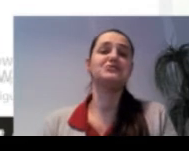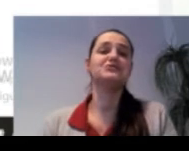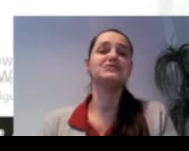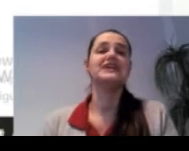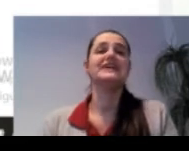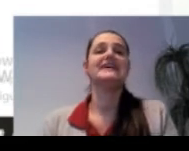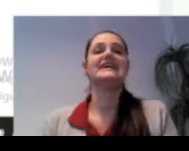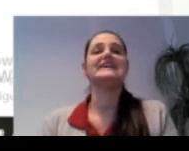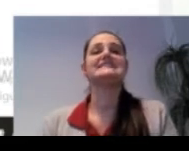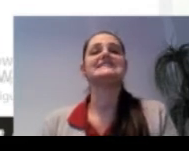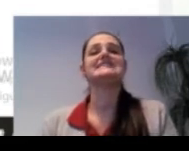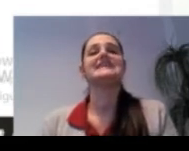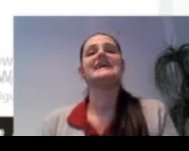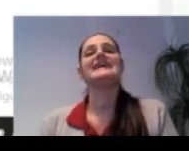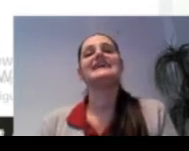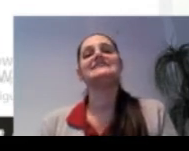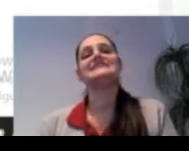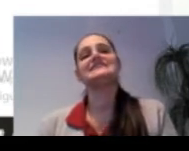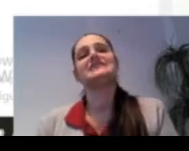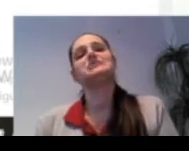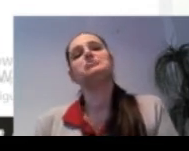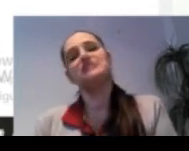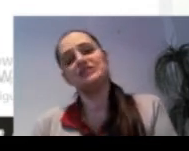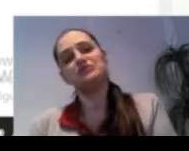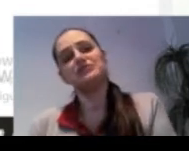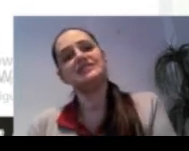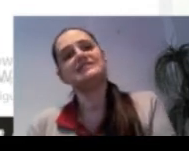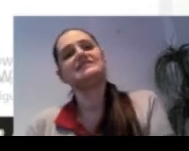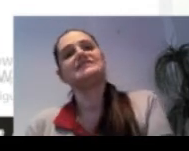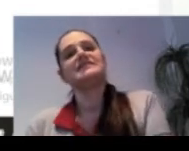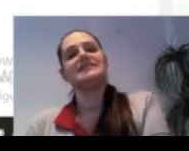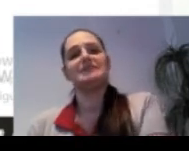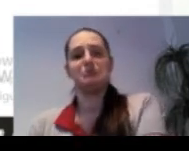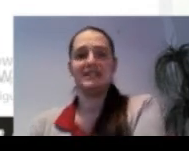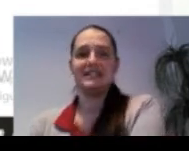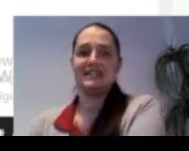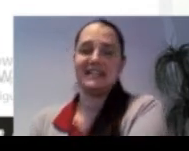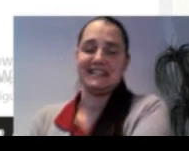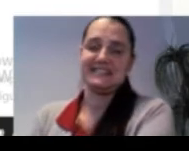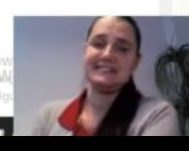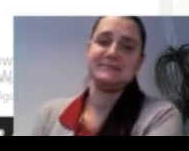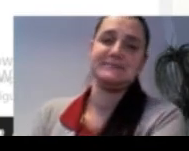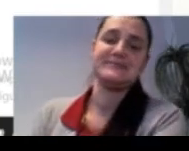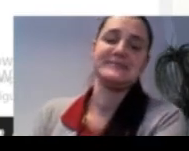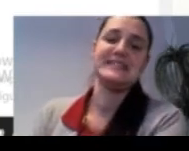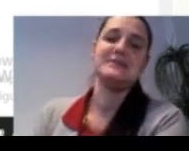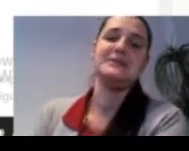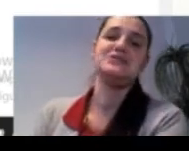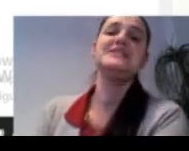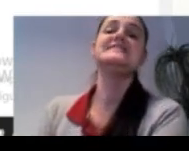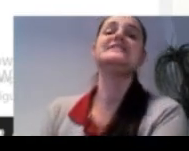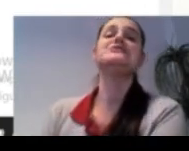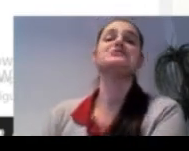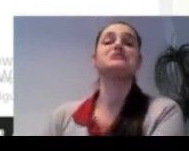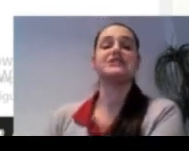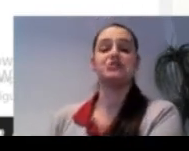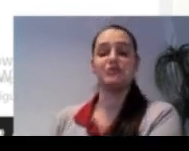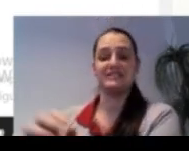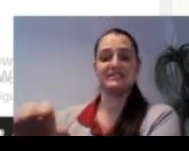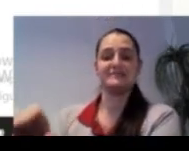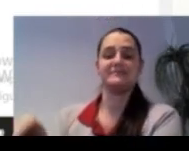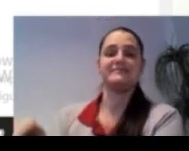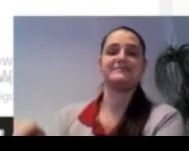mais contagioso graças a essas mutações na proteína S. Tá? Mas o que são